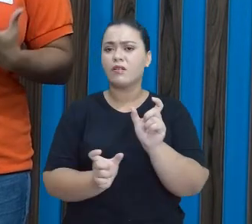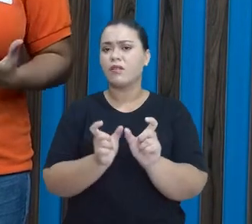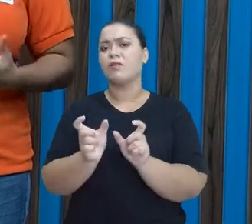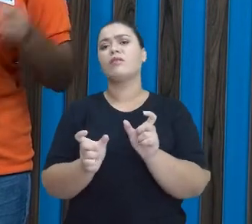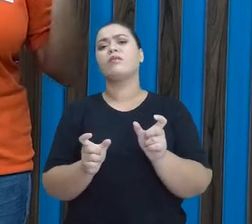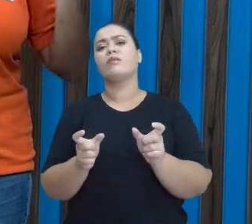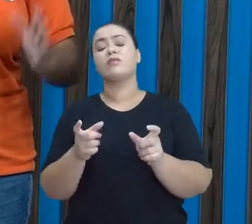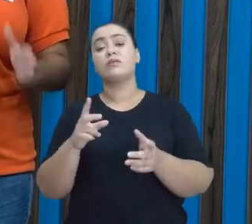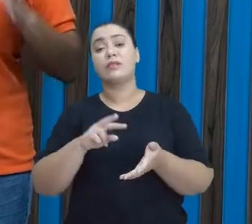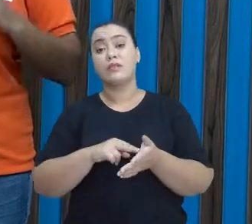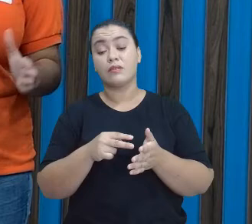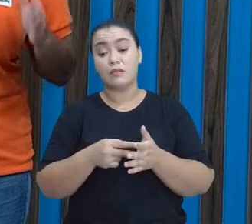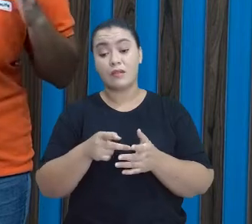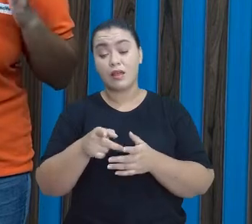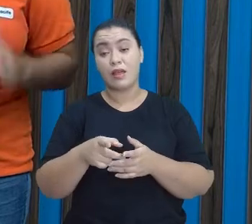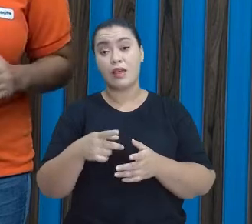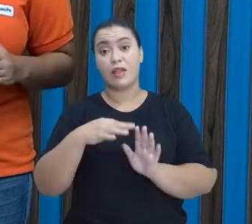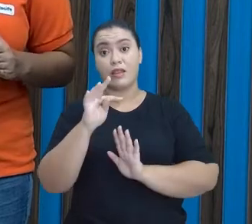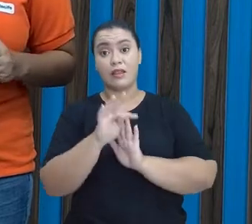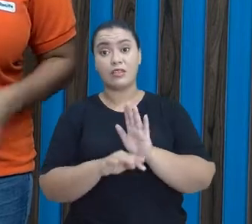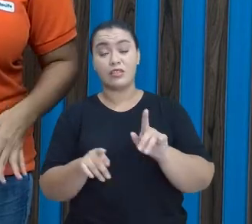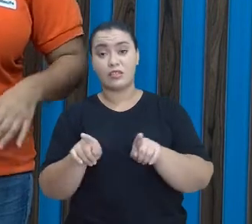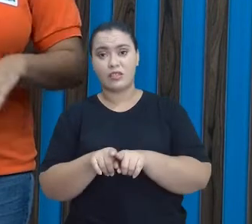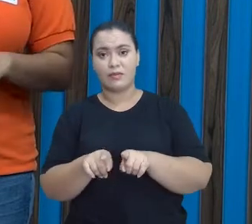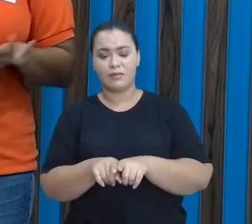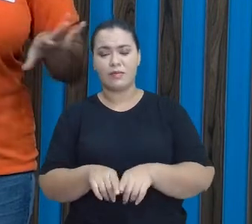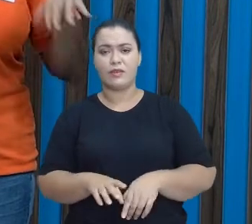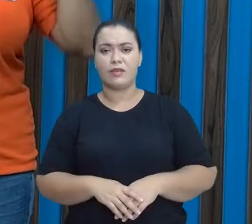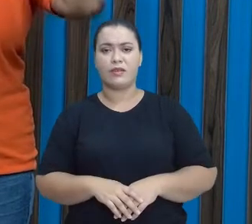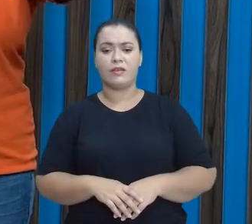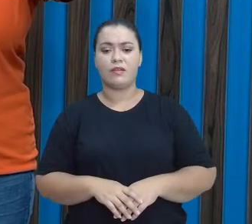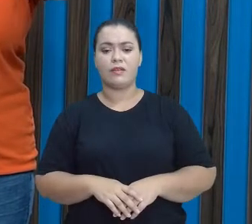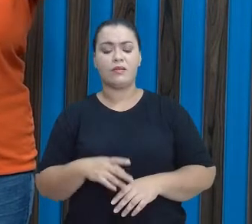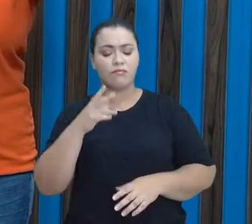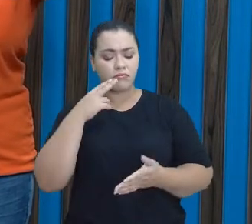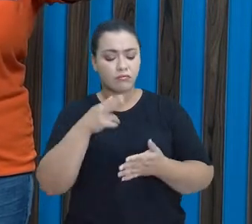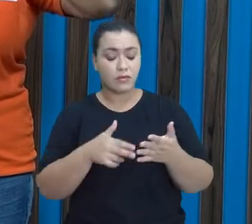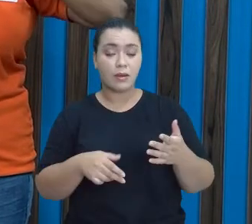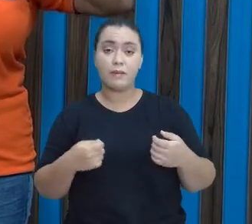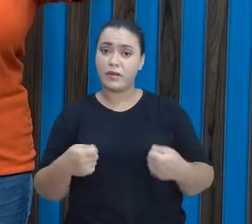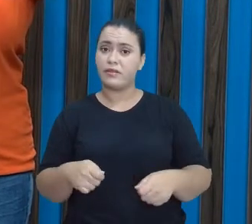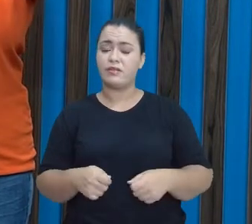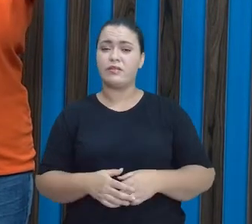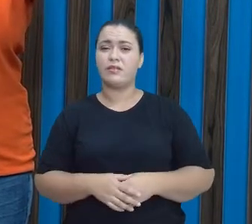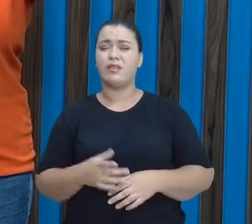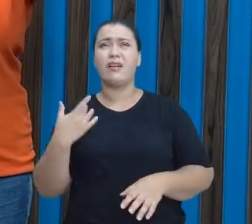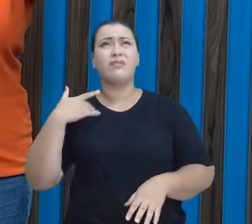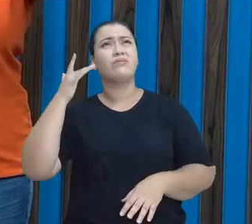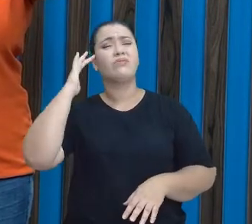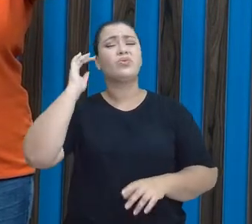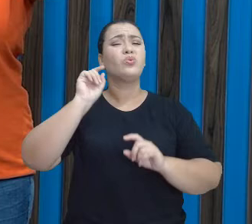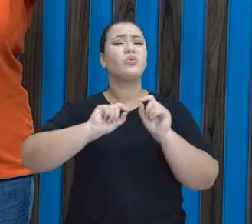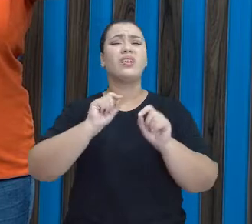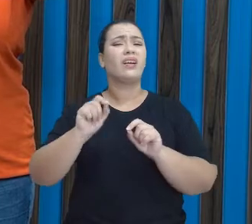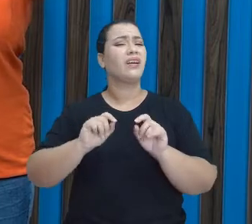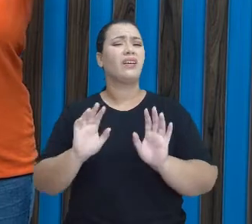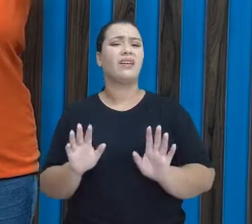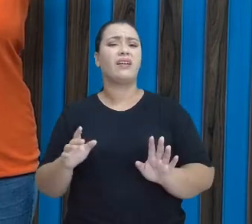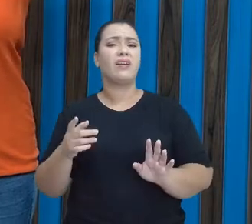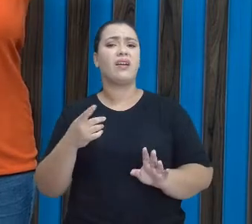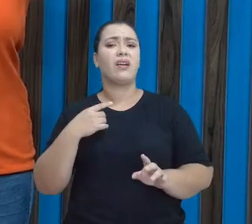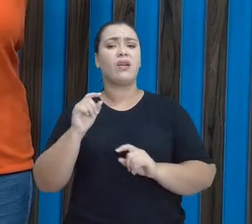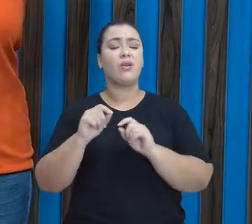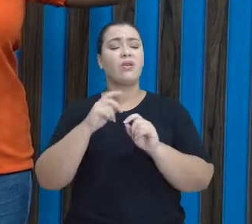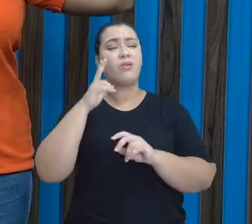de texto, ele acontece no texto. Então, não adianta vocês, não sei o que é isso. Vou olhar